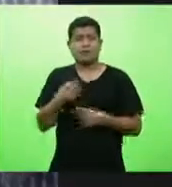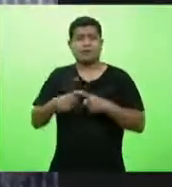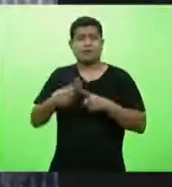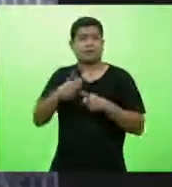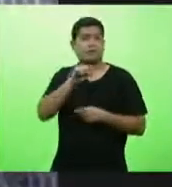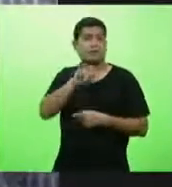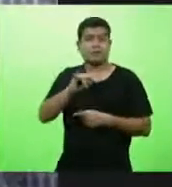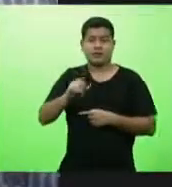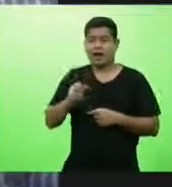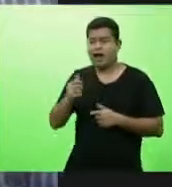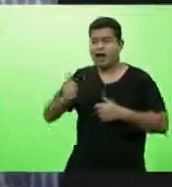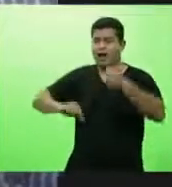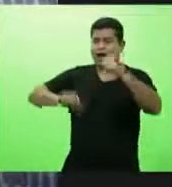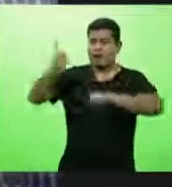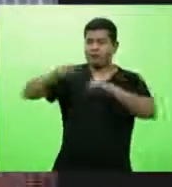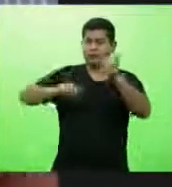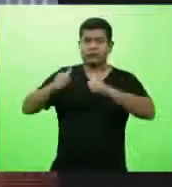os